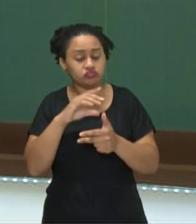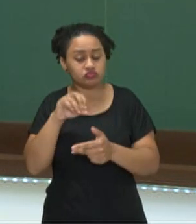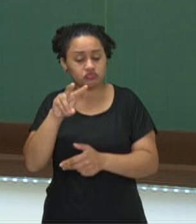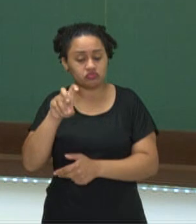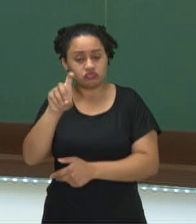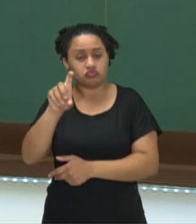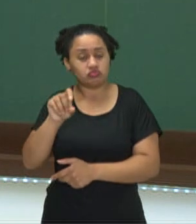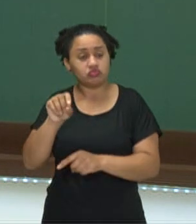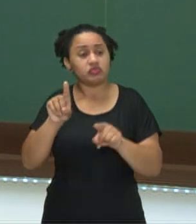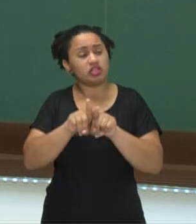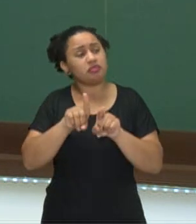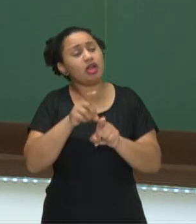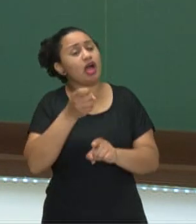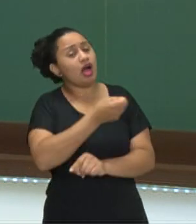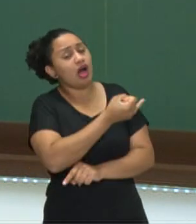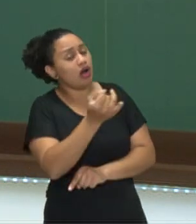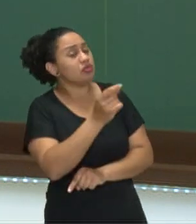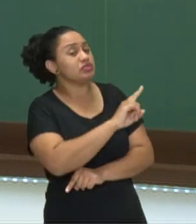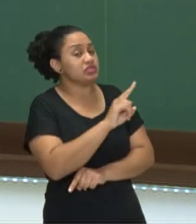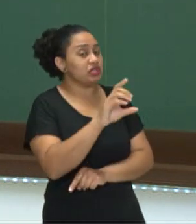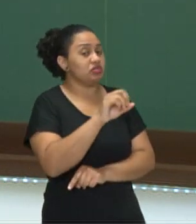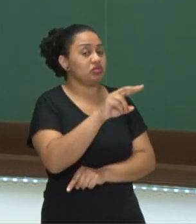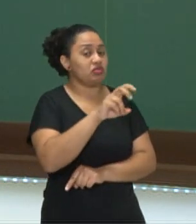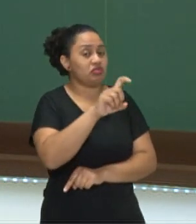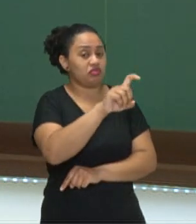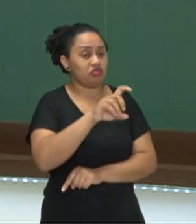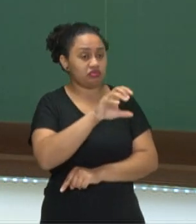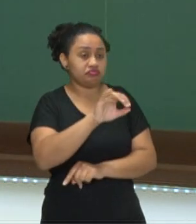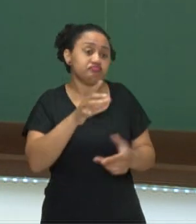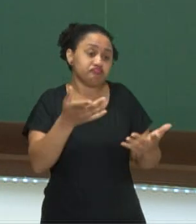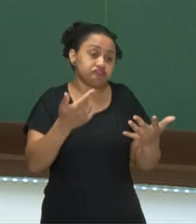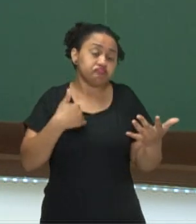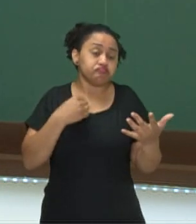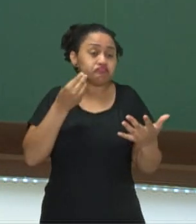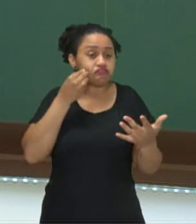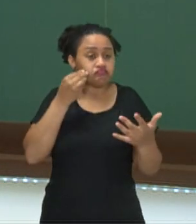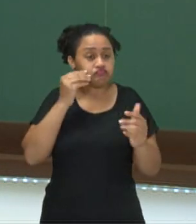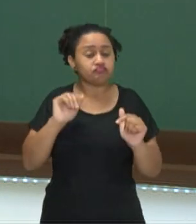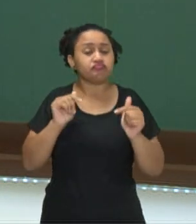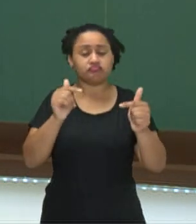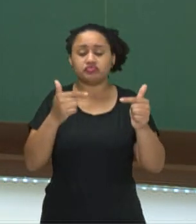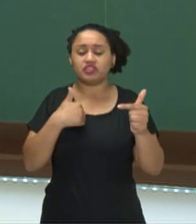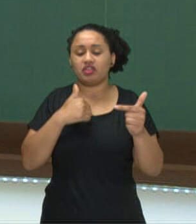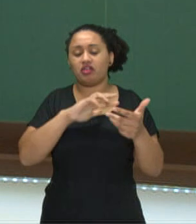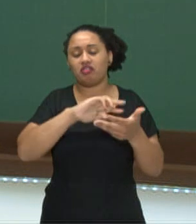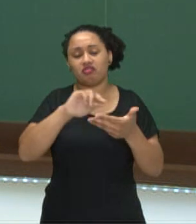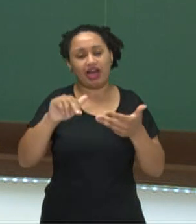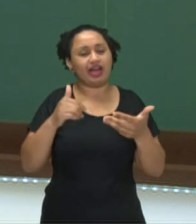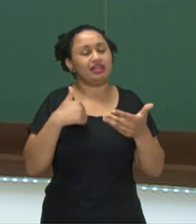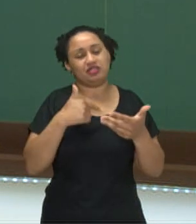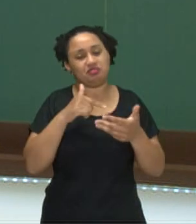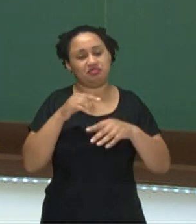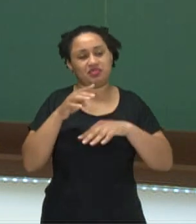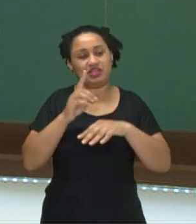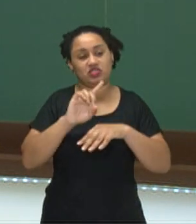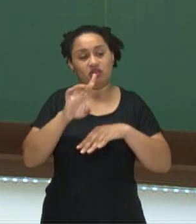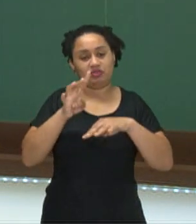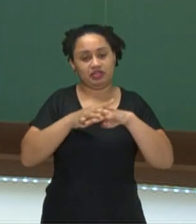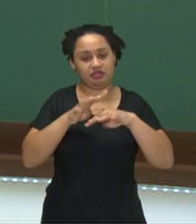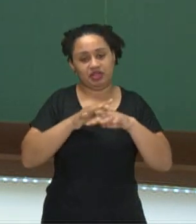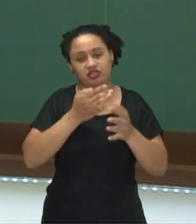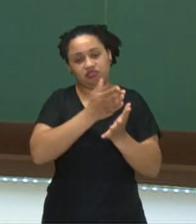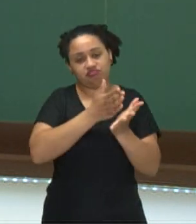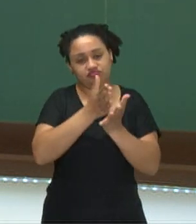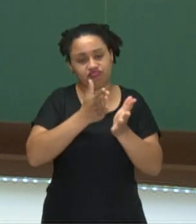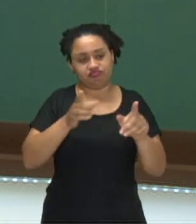e acontecia para alguns não convexos. E ele teve atuação em mais do que somente matemática, né? Aqui